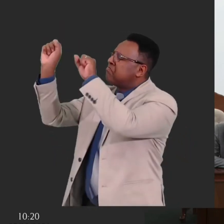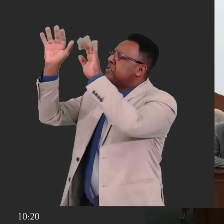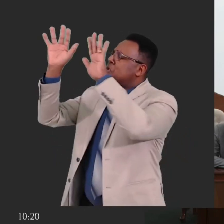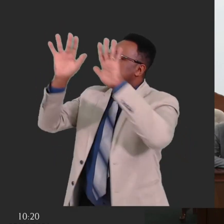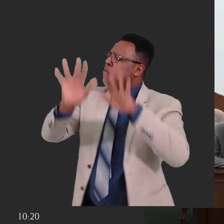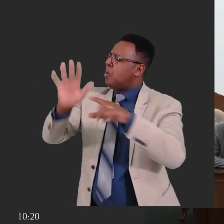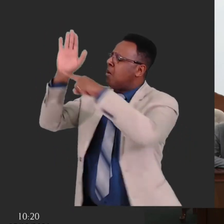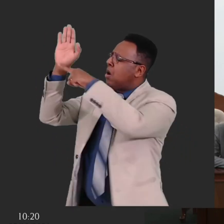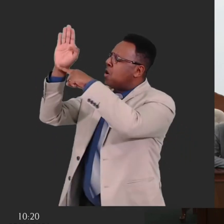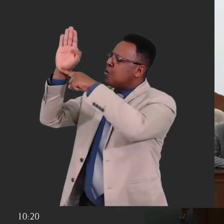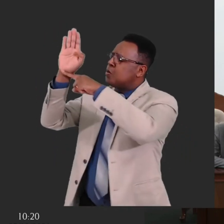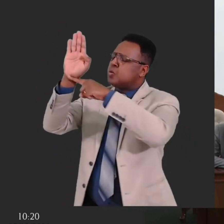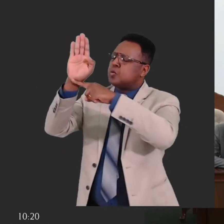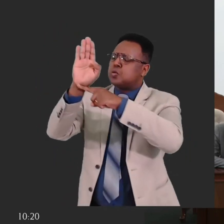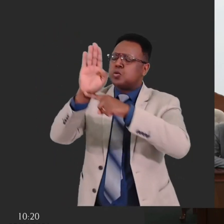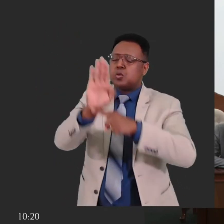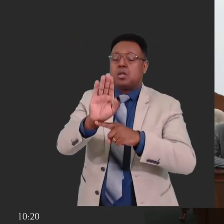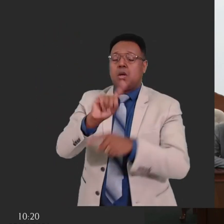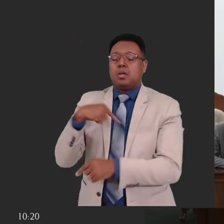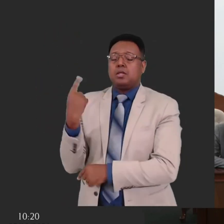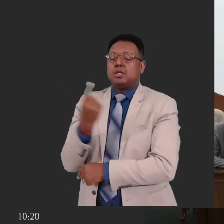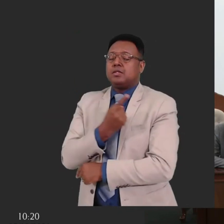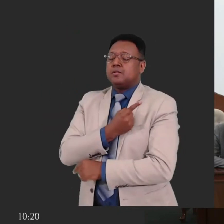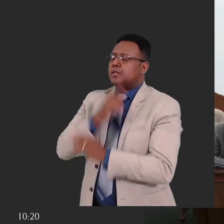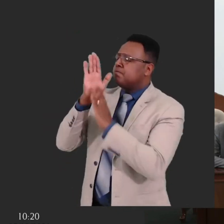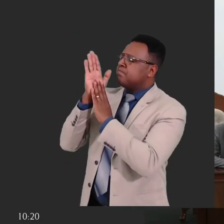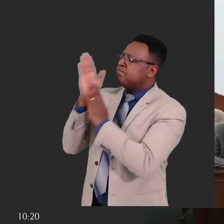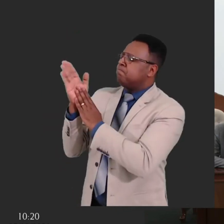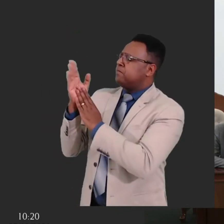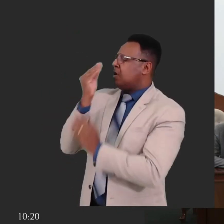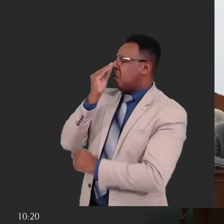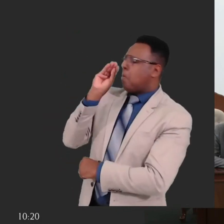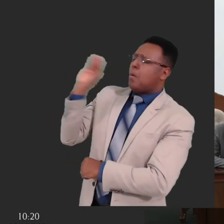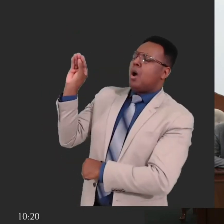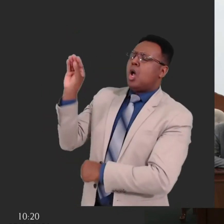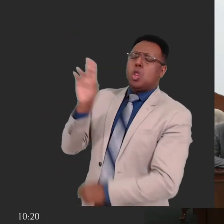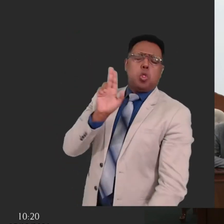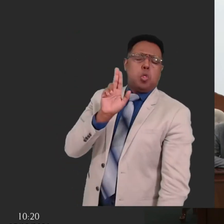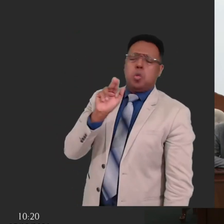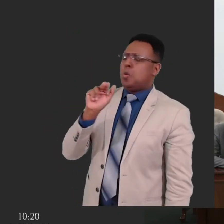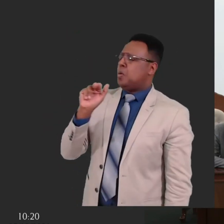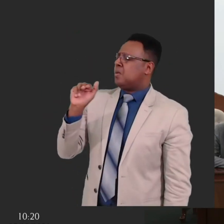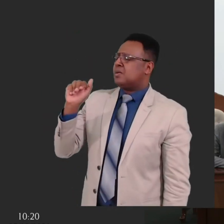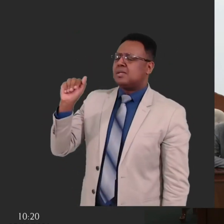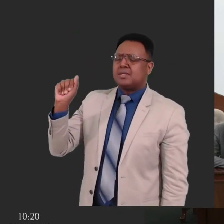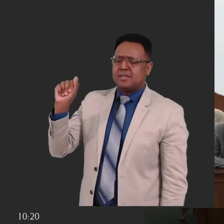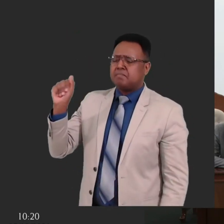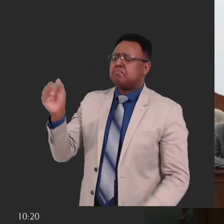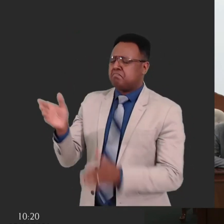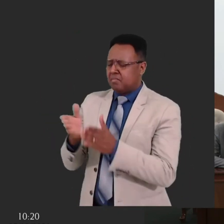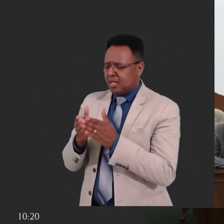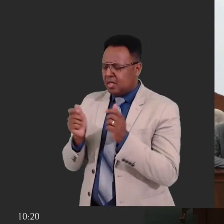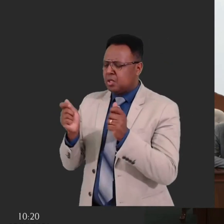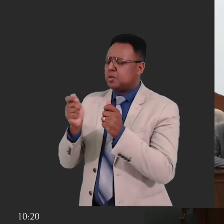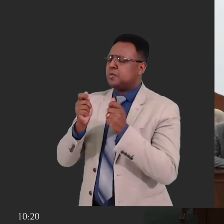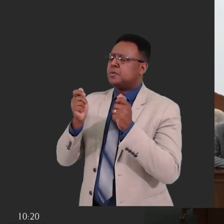nos ajudar a nunca negar o teu nome, por amor do teu santo nome. Senhor